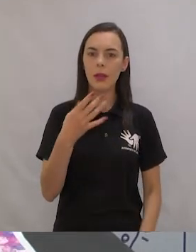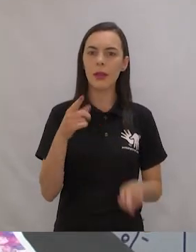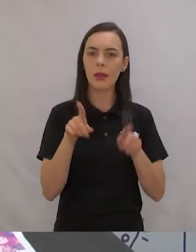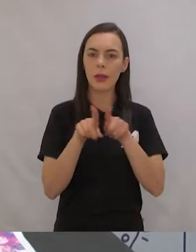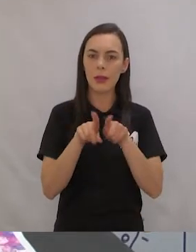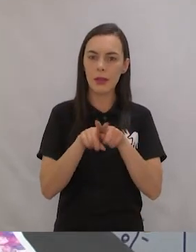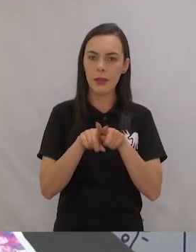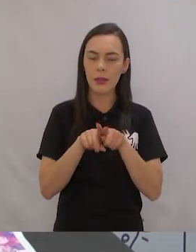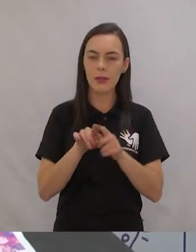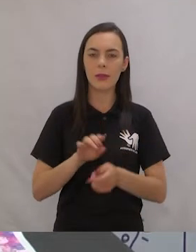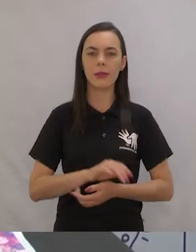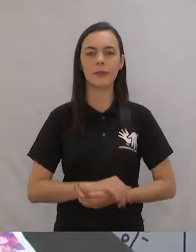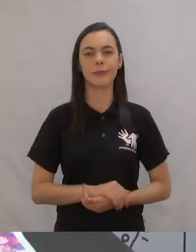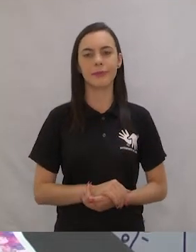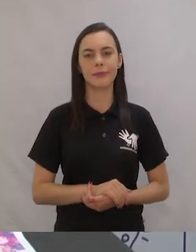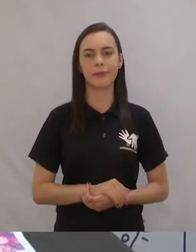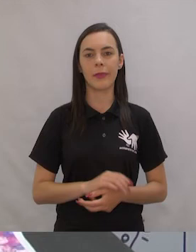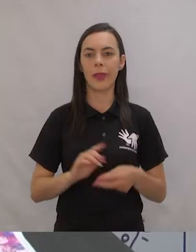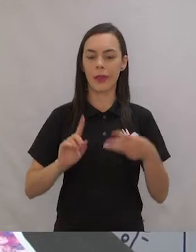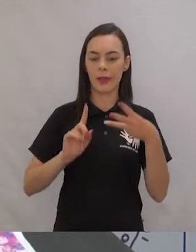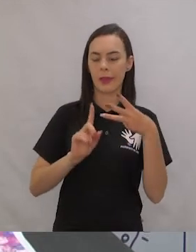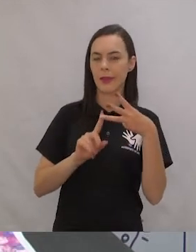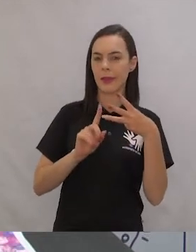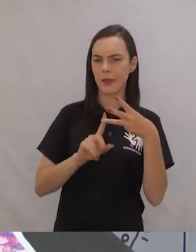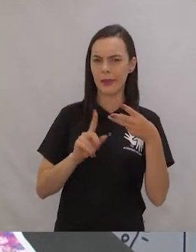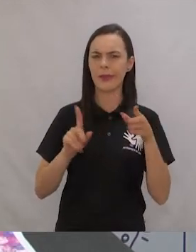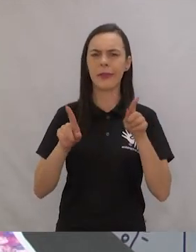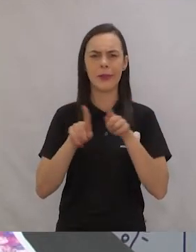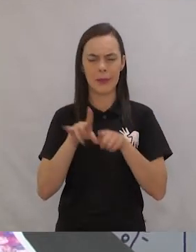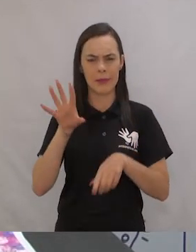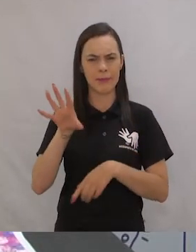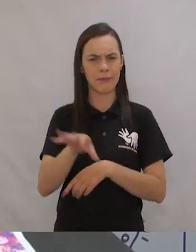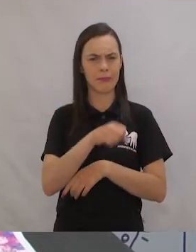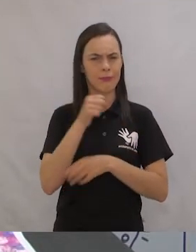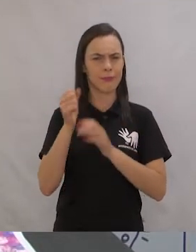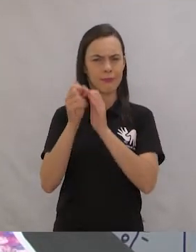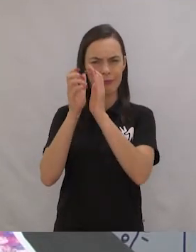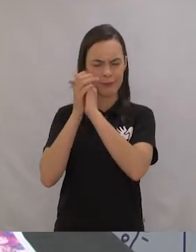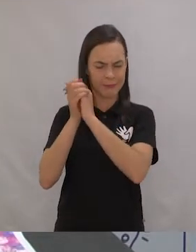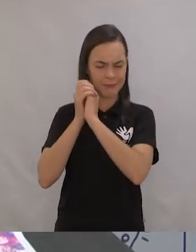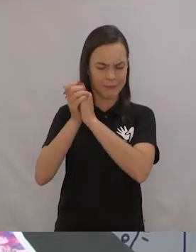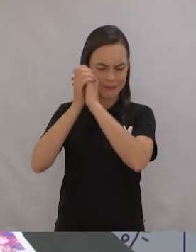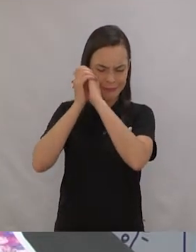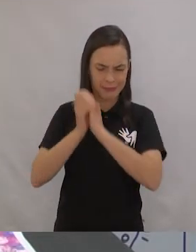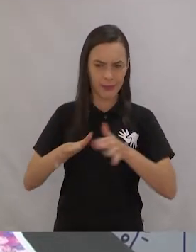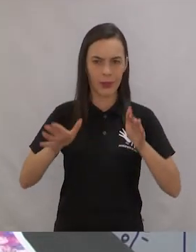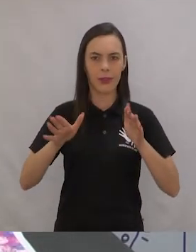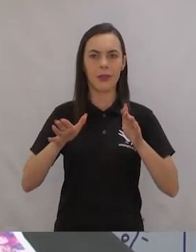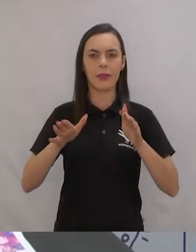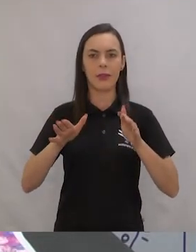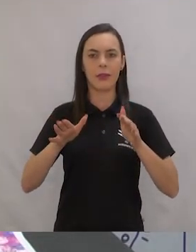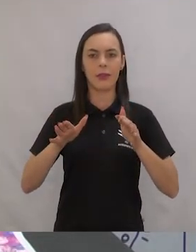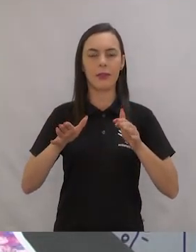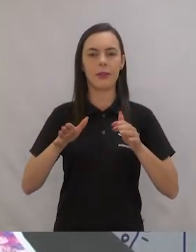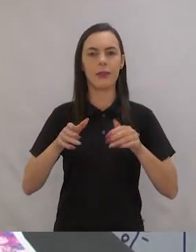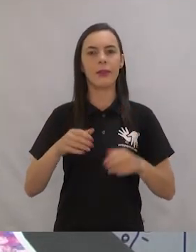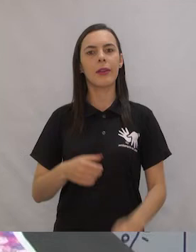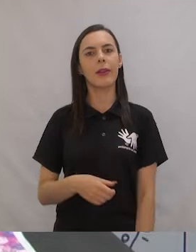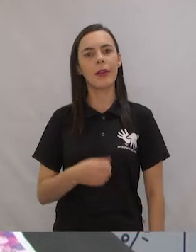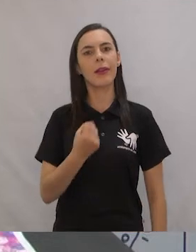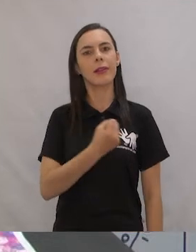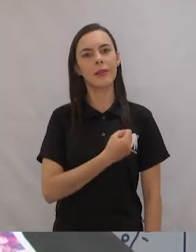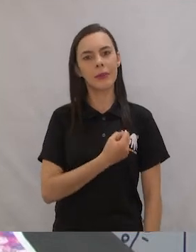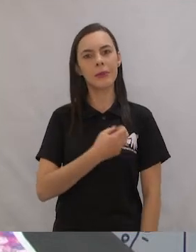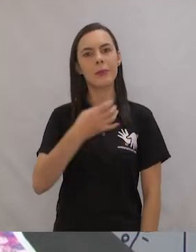Também deu 4. Ah... A Laura pegou depressa o dado, jogou, danadinha